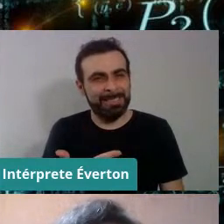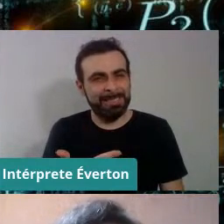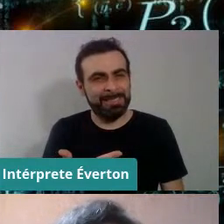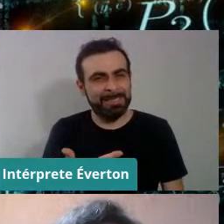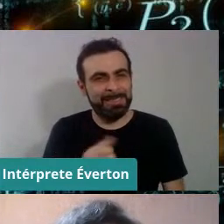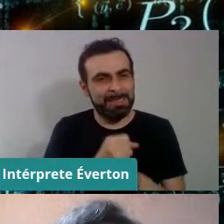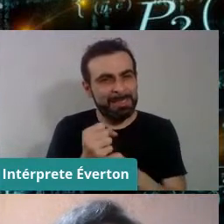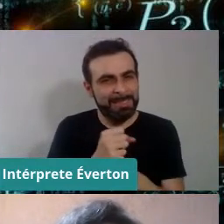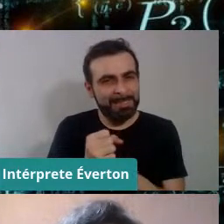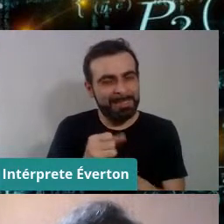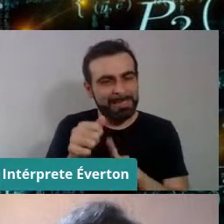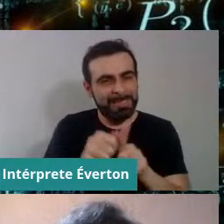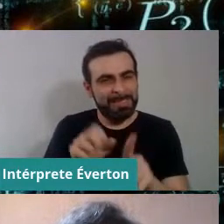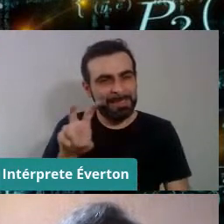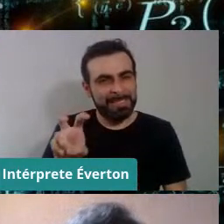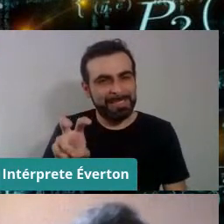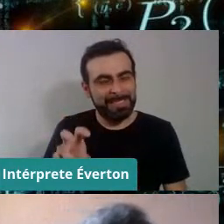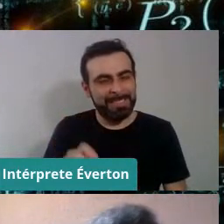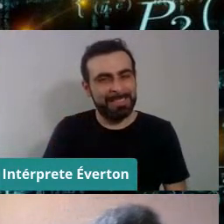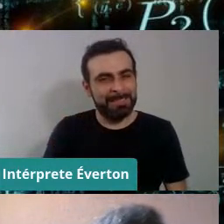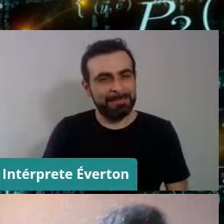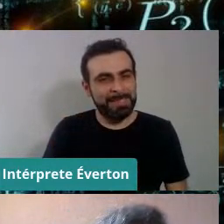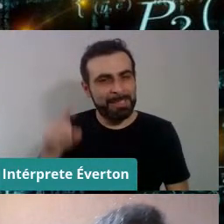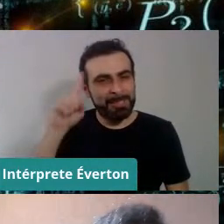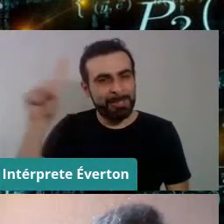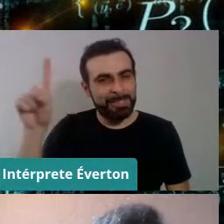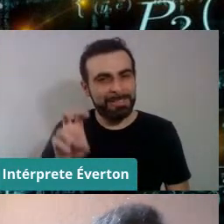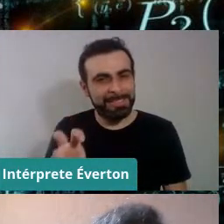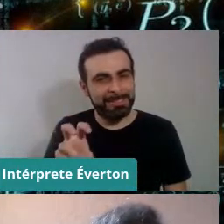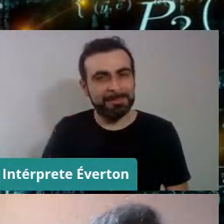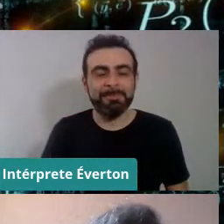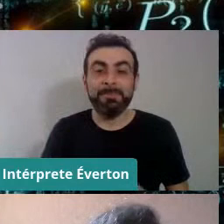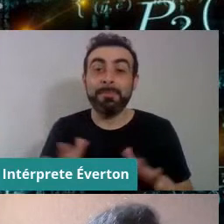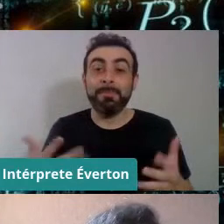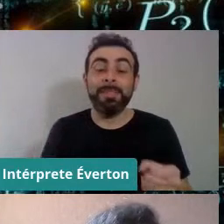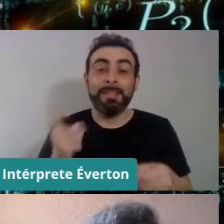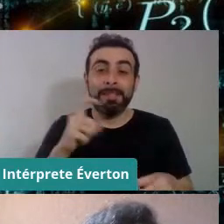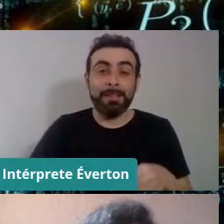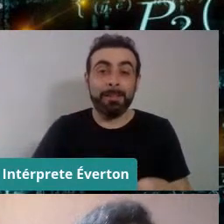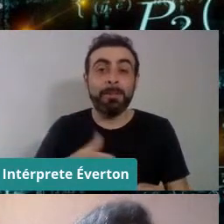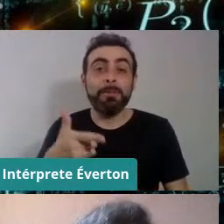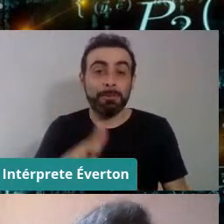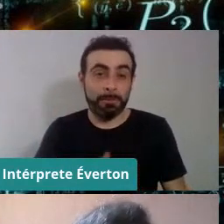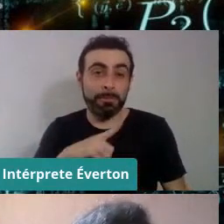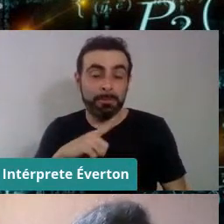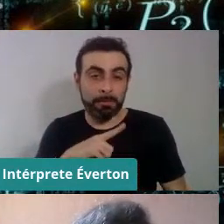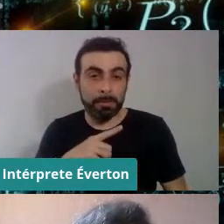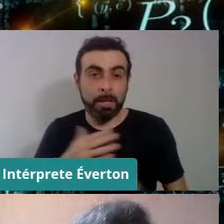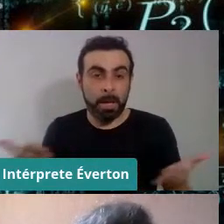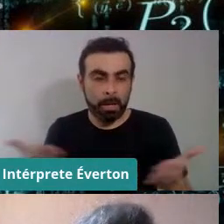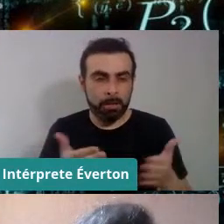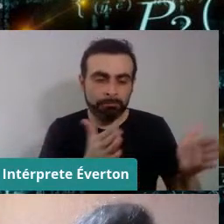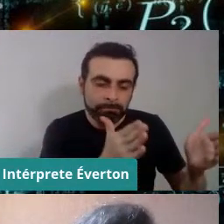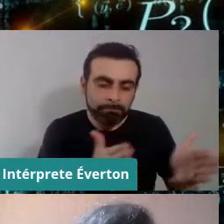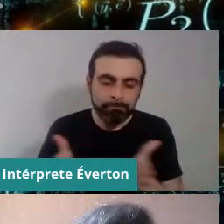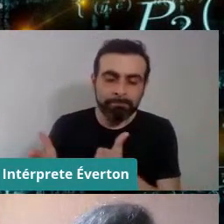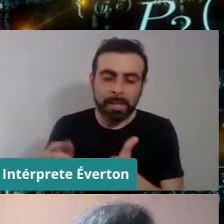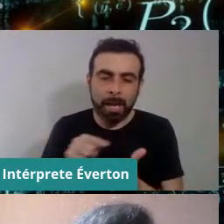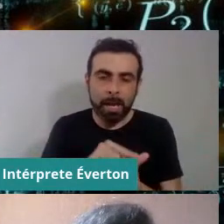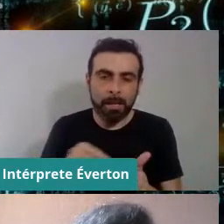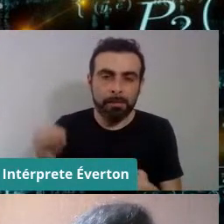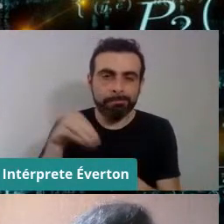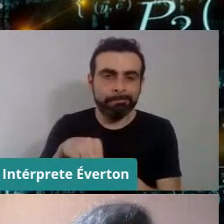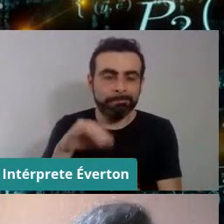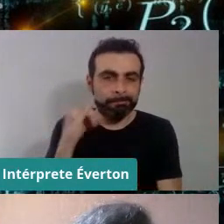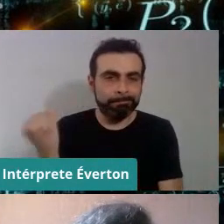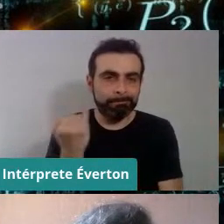5 meses e 5 dias. E agora eu retorno numa fala, num momento importante do curso de